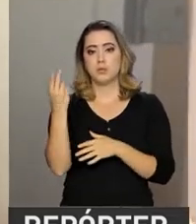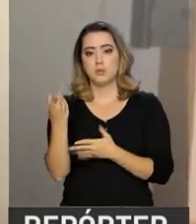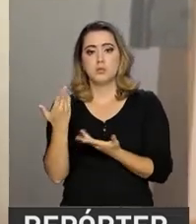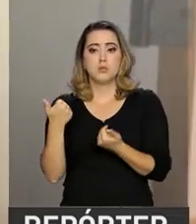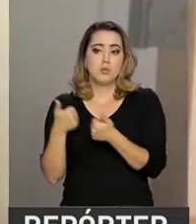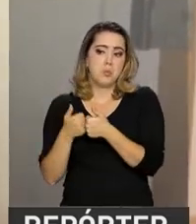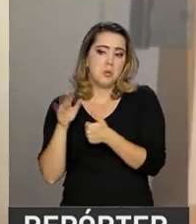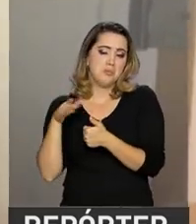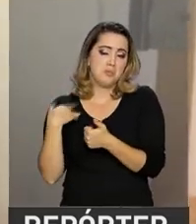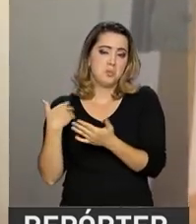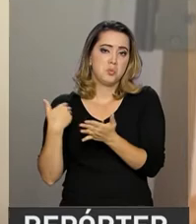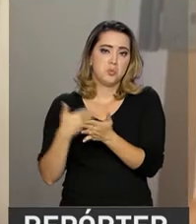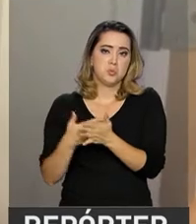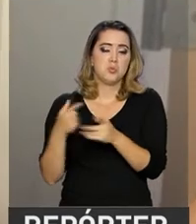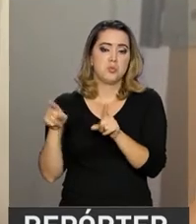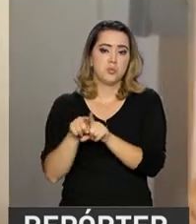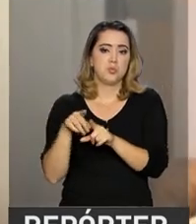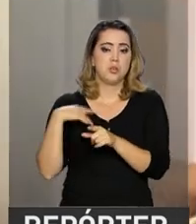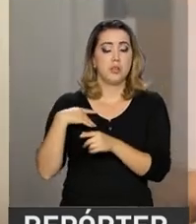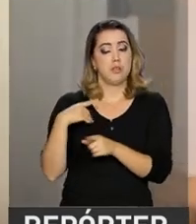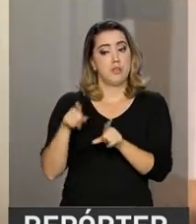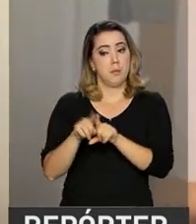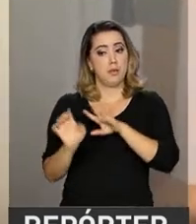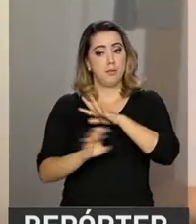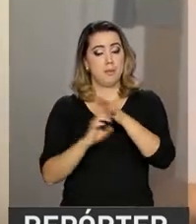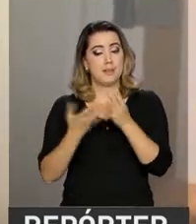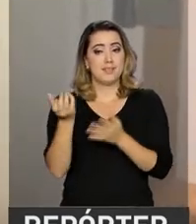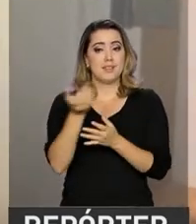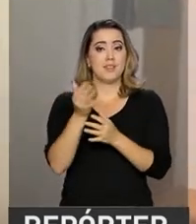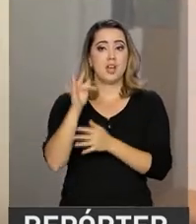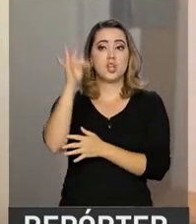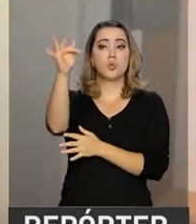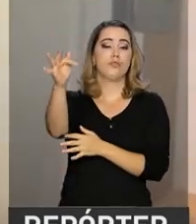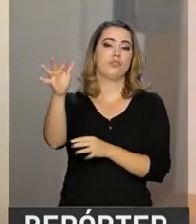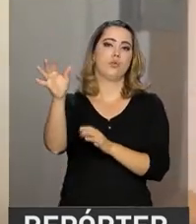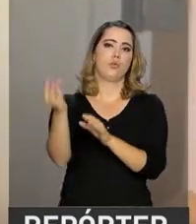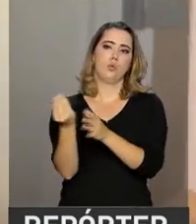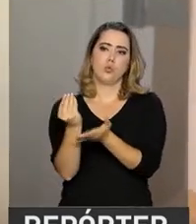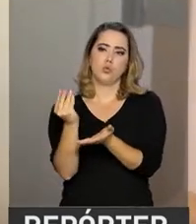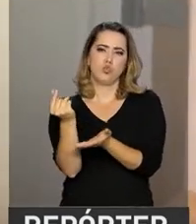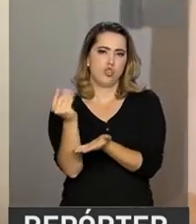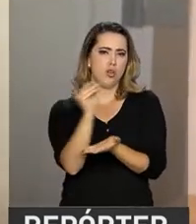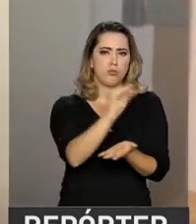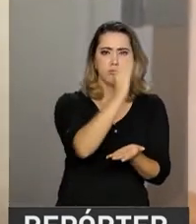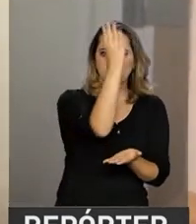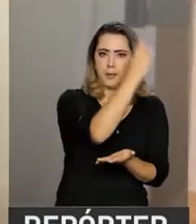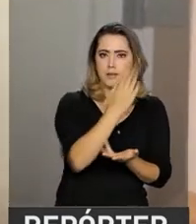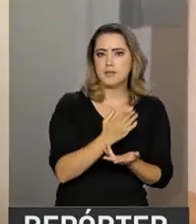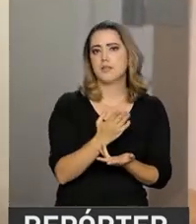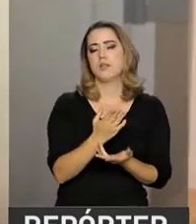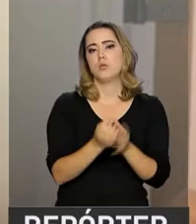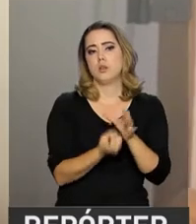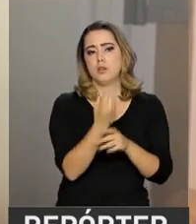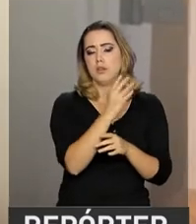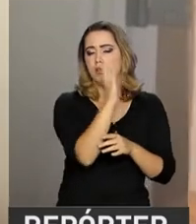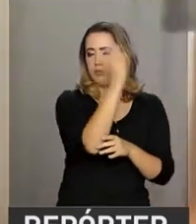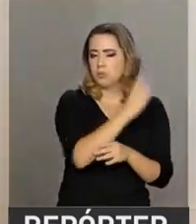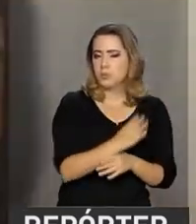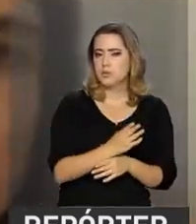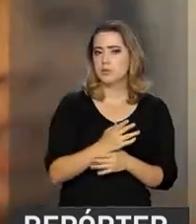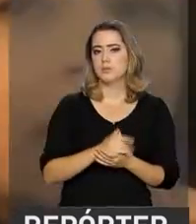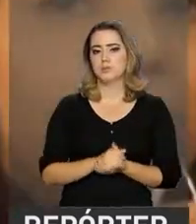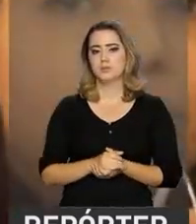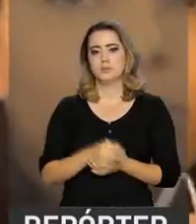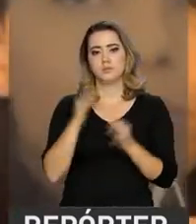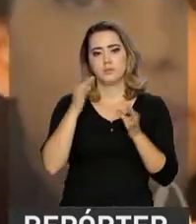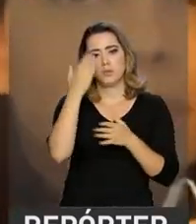recentemente e empresas que planejam investir no futuro, agora com a recuperação da economia e do Brasil.